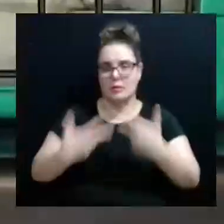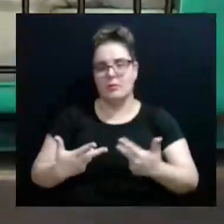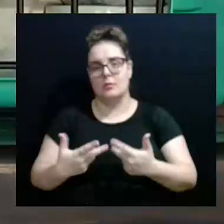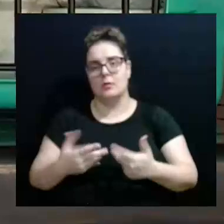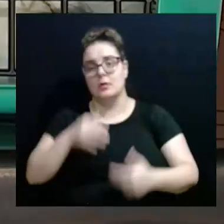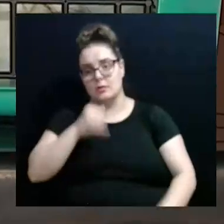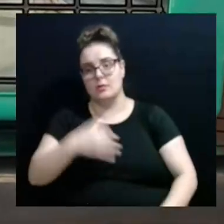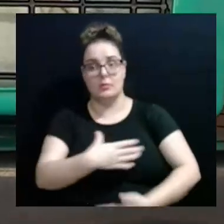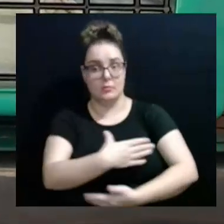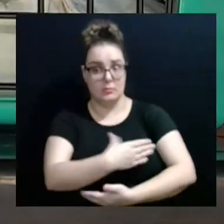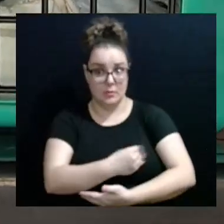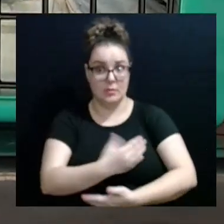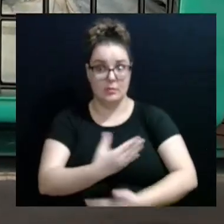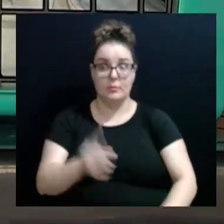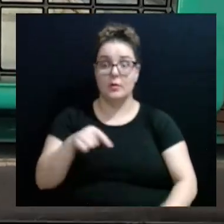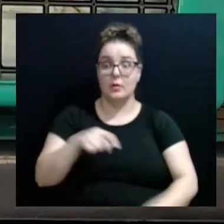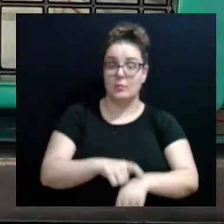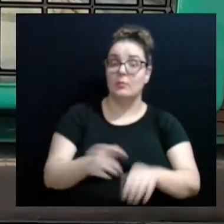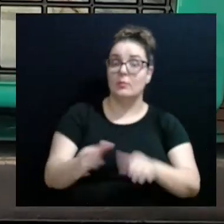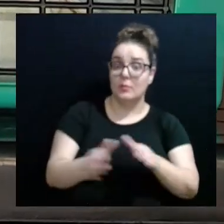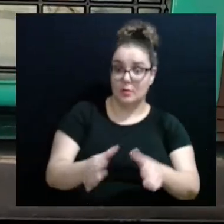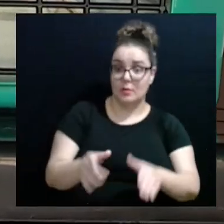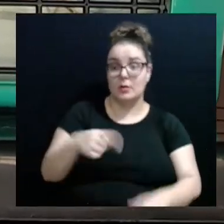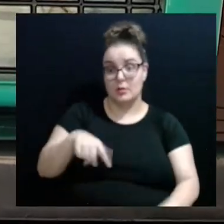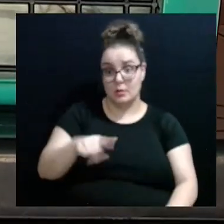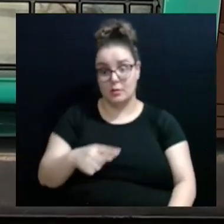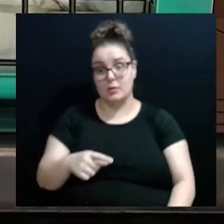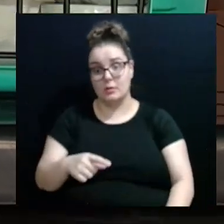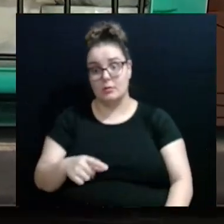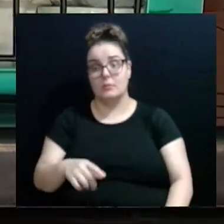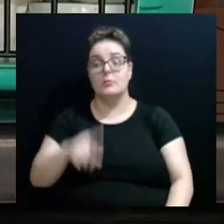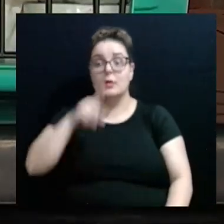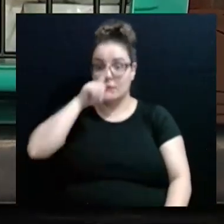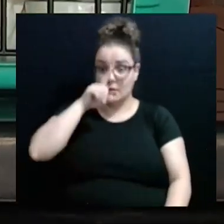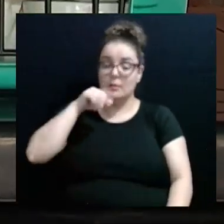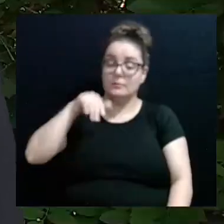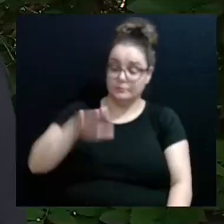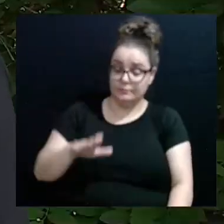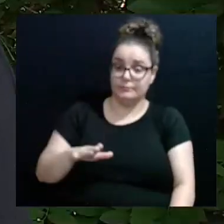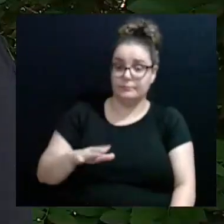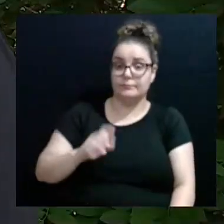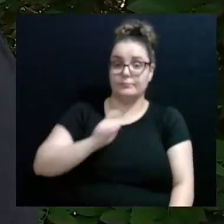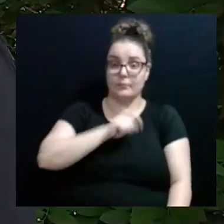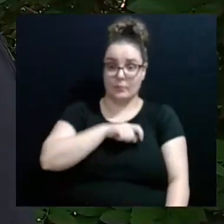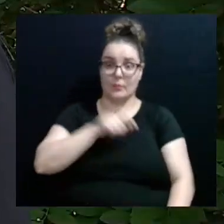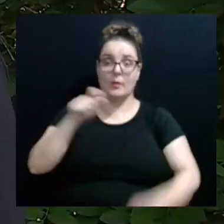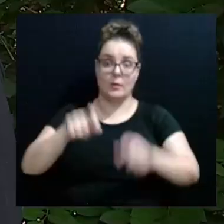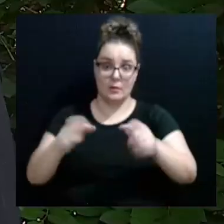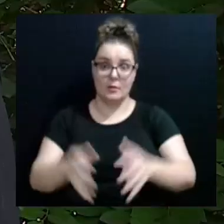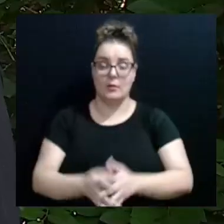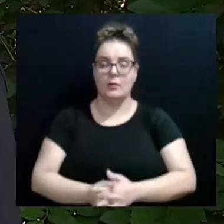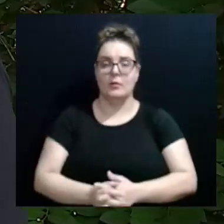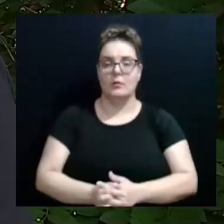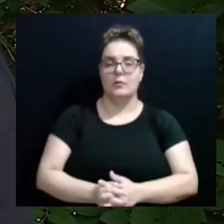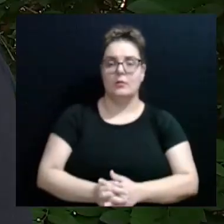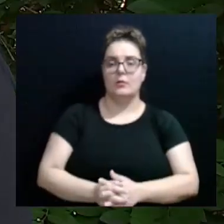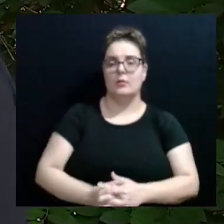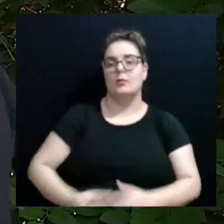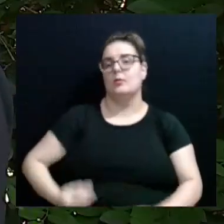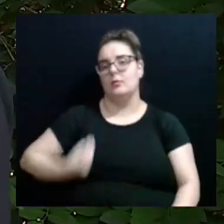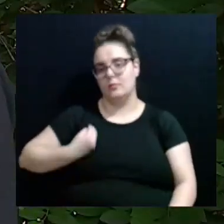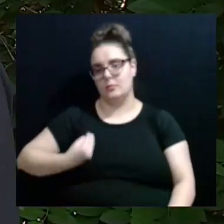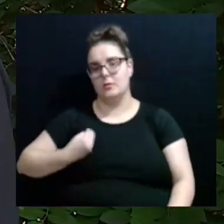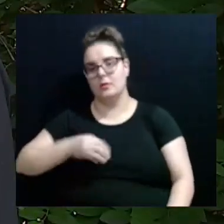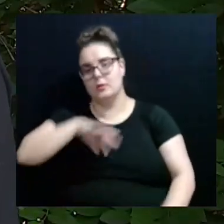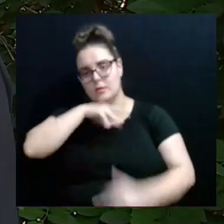É a época em que elas estão mais expostas a perigos e à maldade das pessoas. O habitat natural desses animais, na verdade,